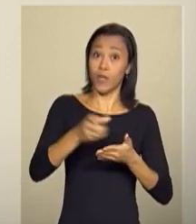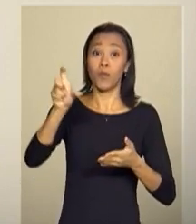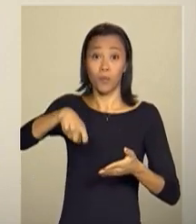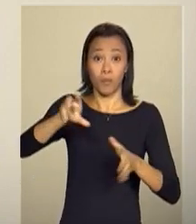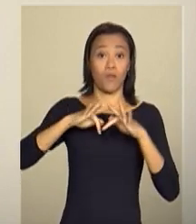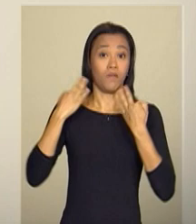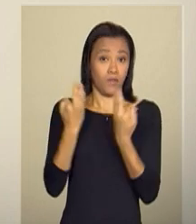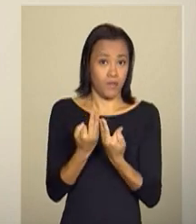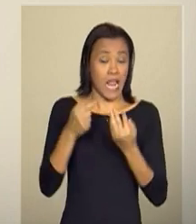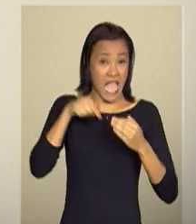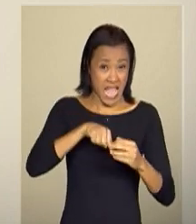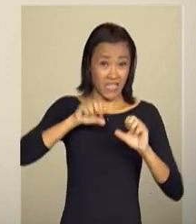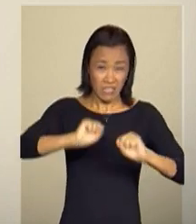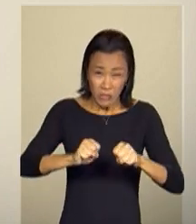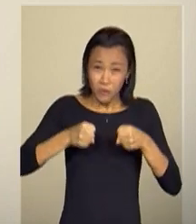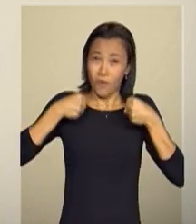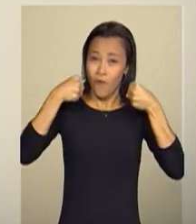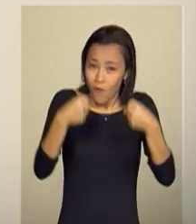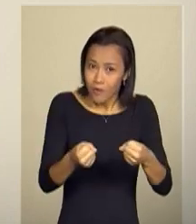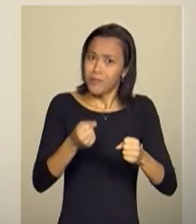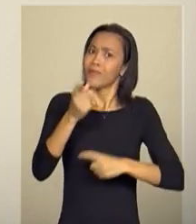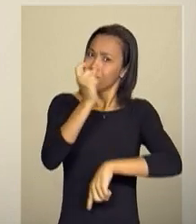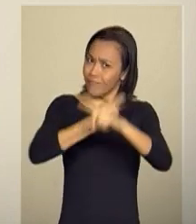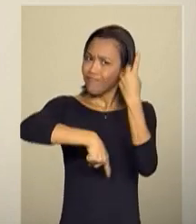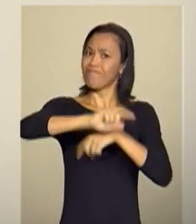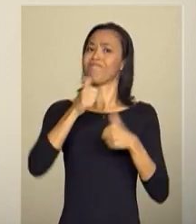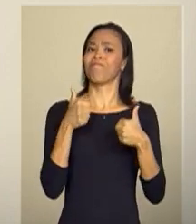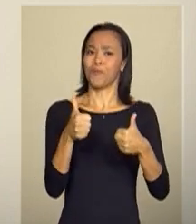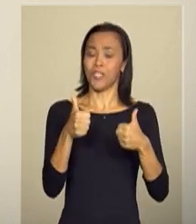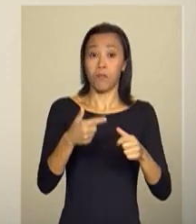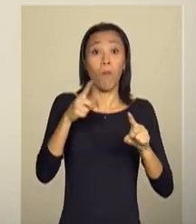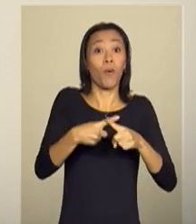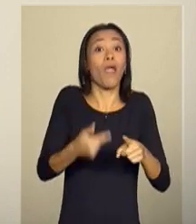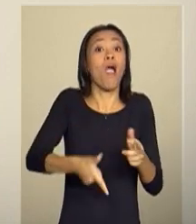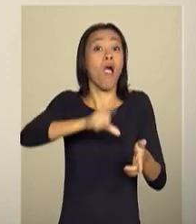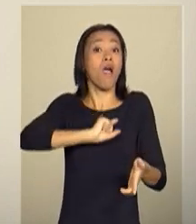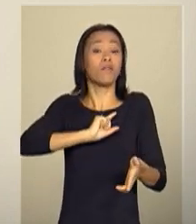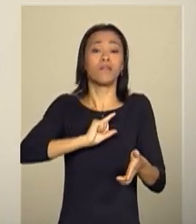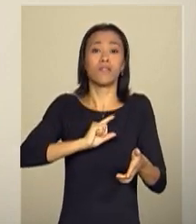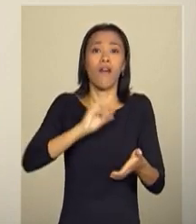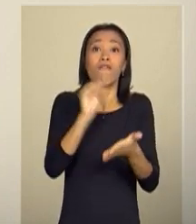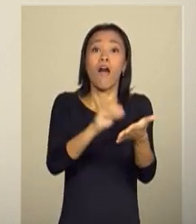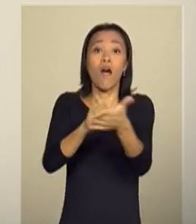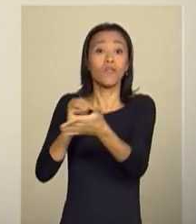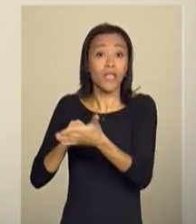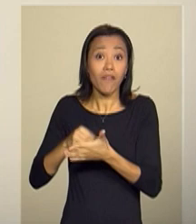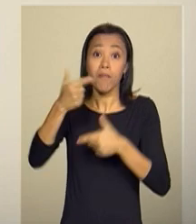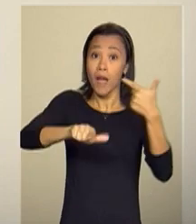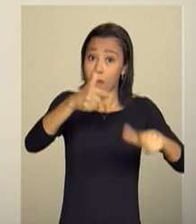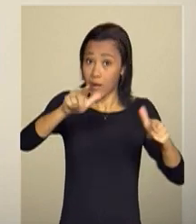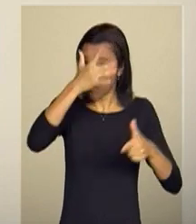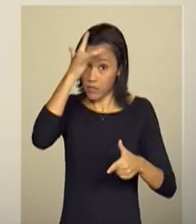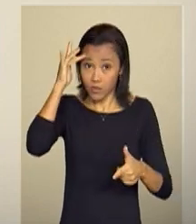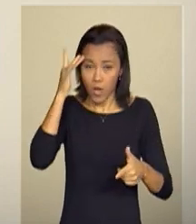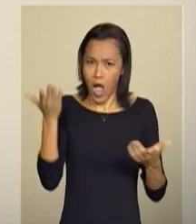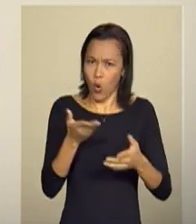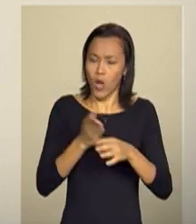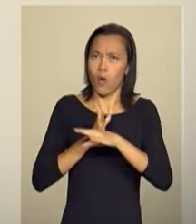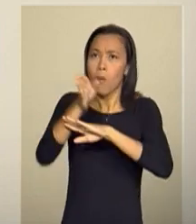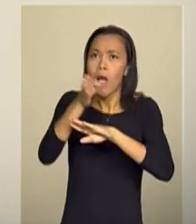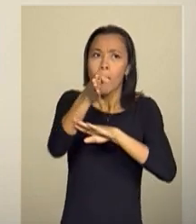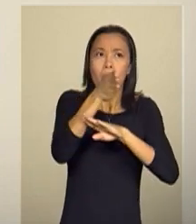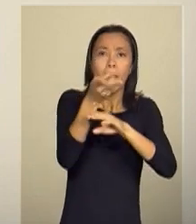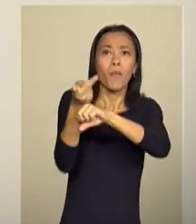Família esse esforço Luciano tem sido bem sucedido porque antes faltavam até mais pessoas com a buscativa